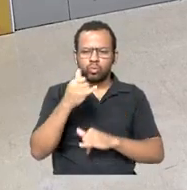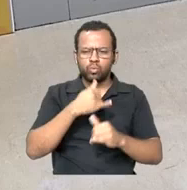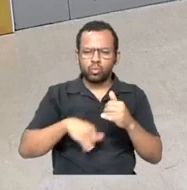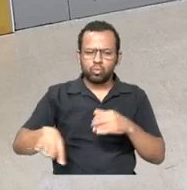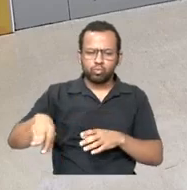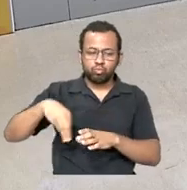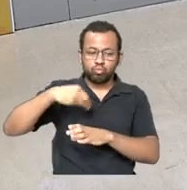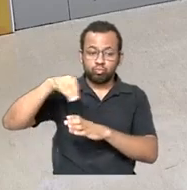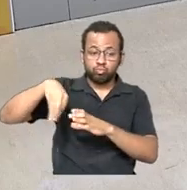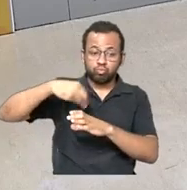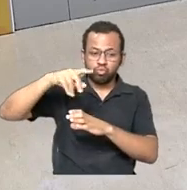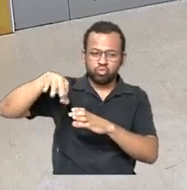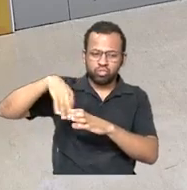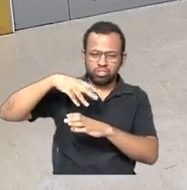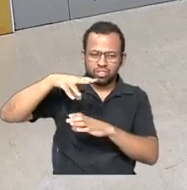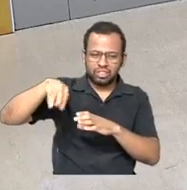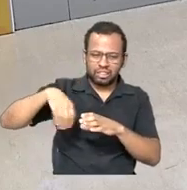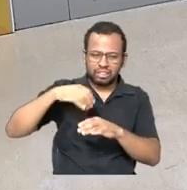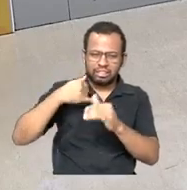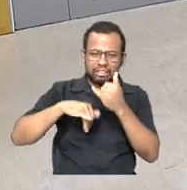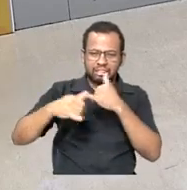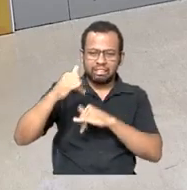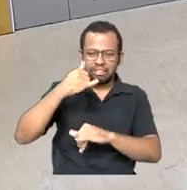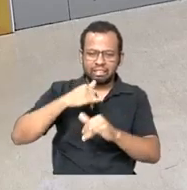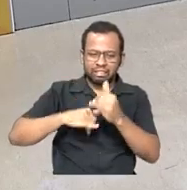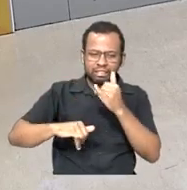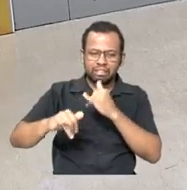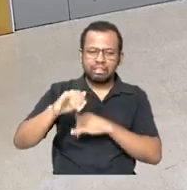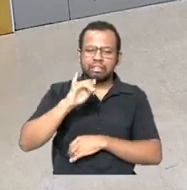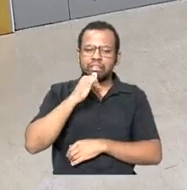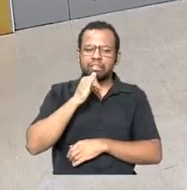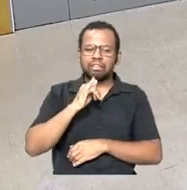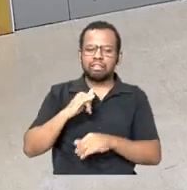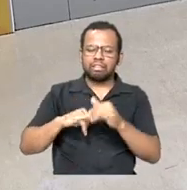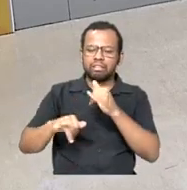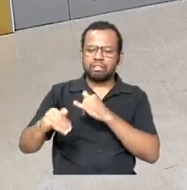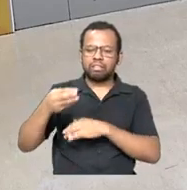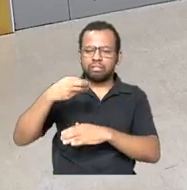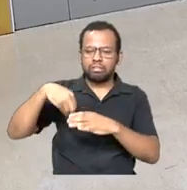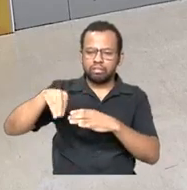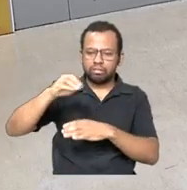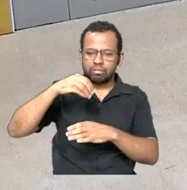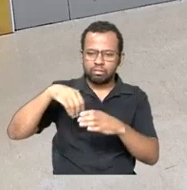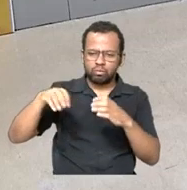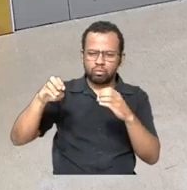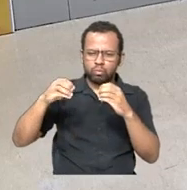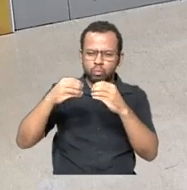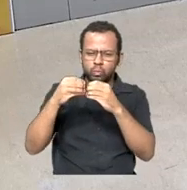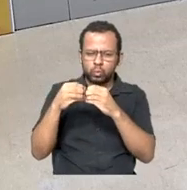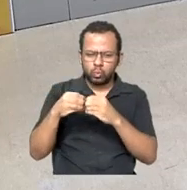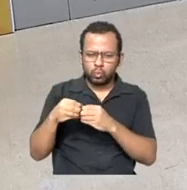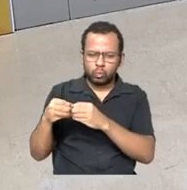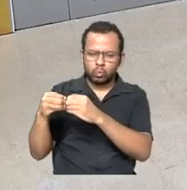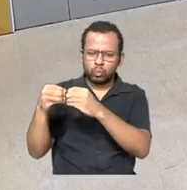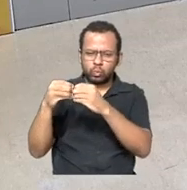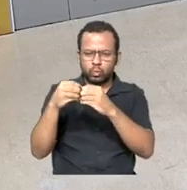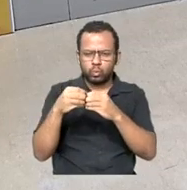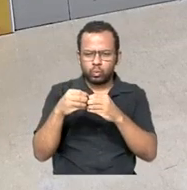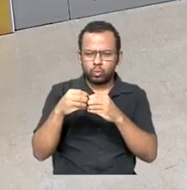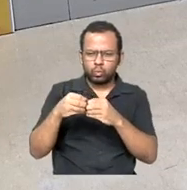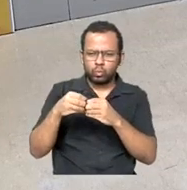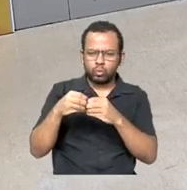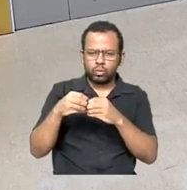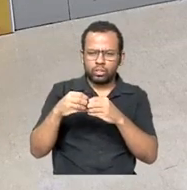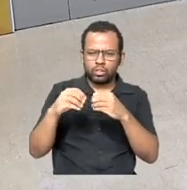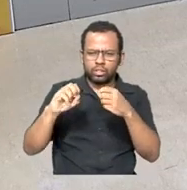estática que é aquela eletricidade que faz as bolinhas ficarem meio agarradinhas ali mas depois que a